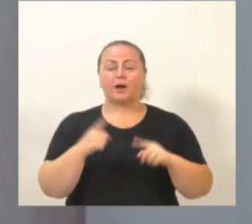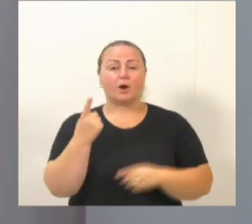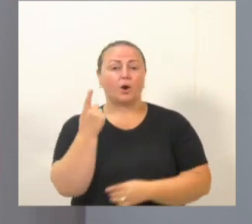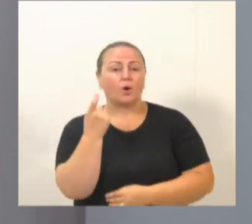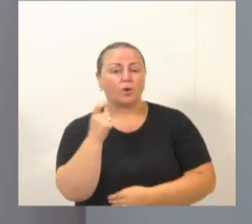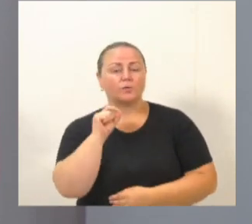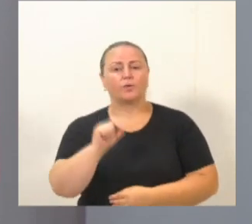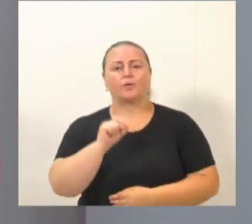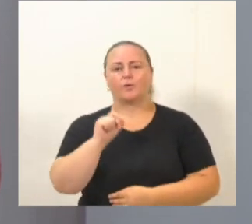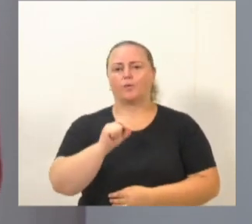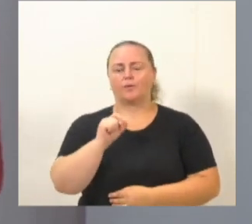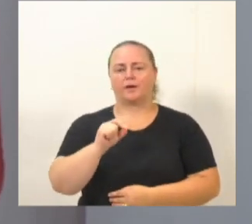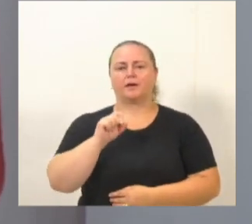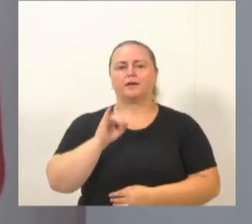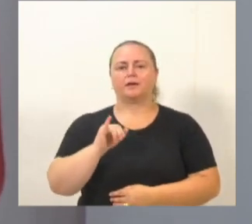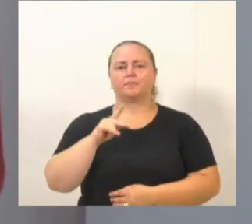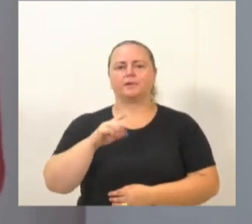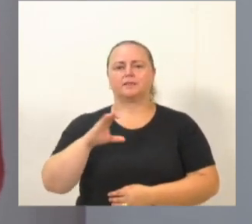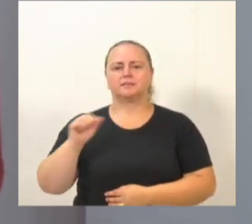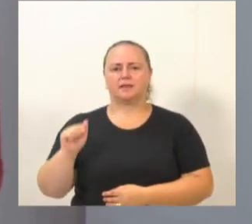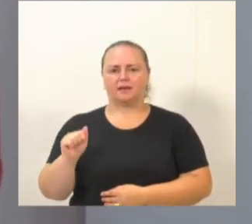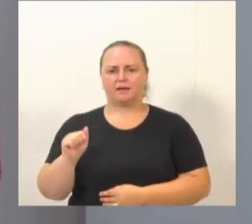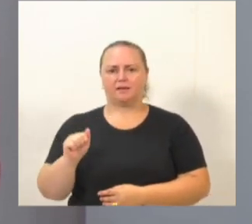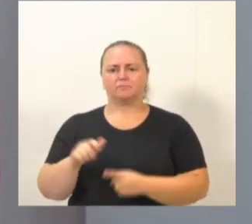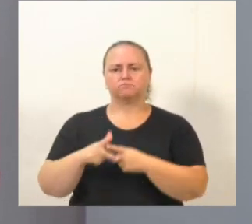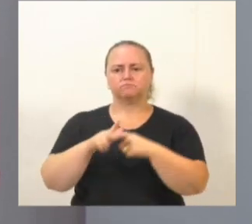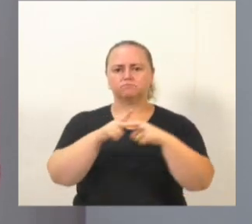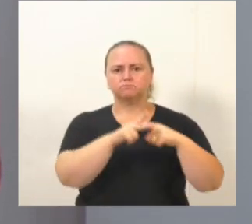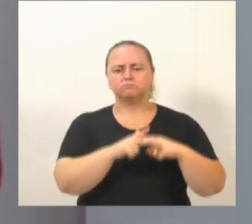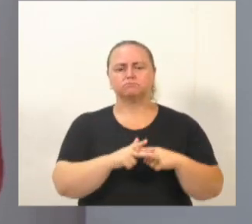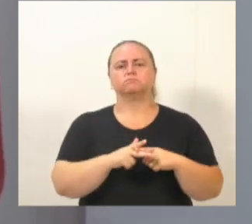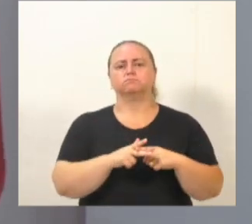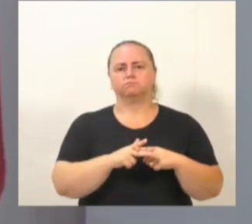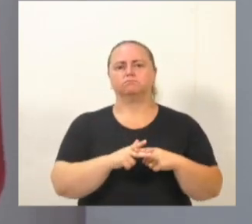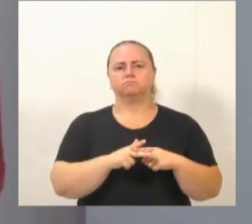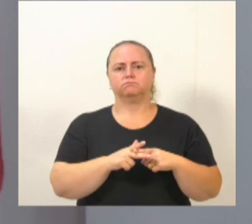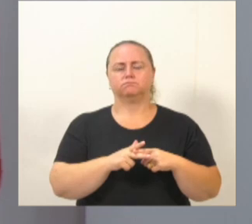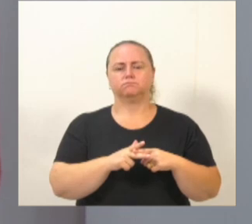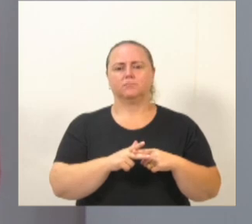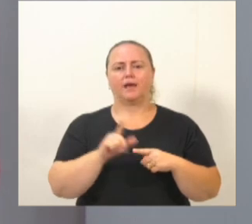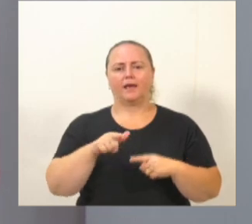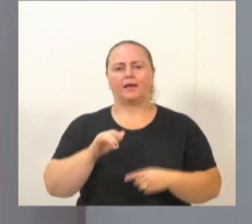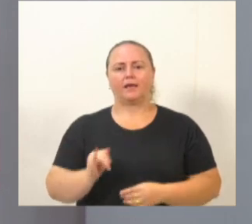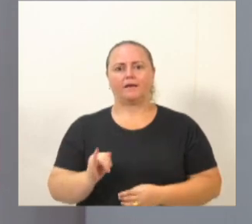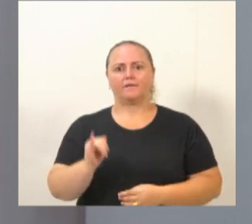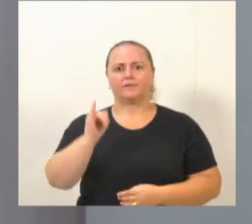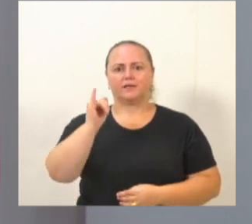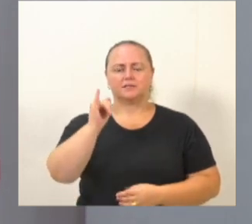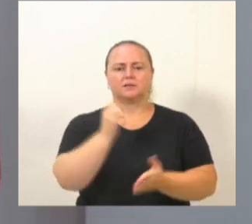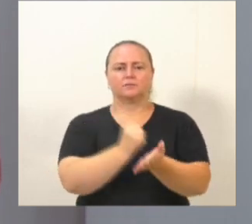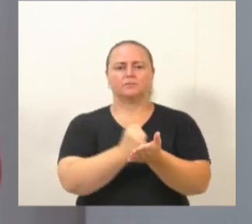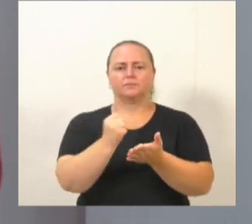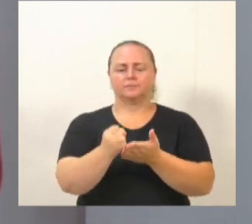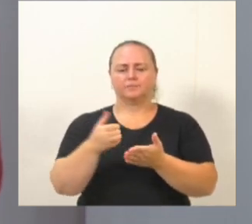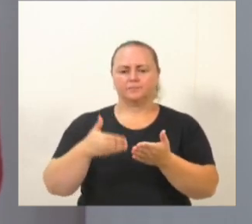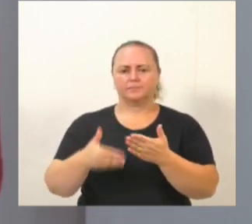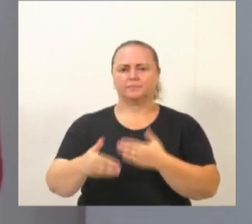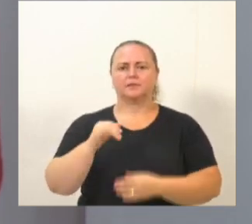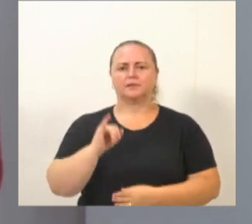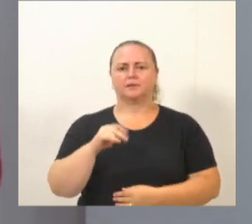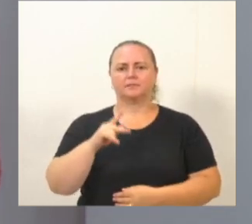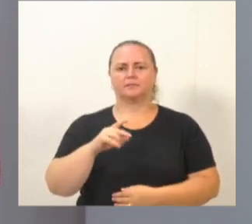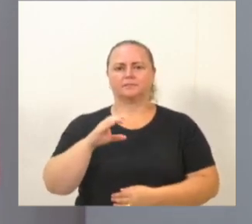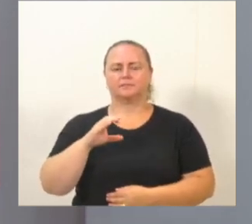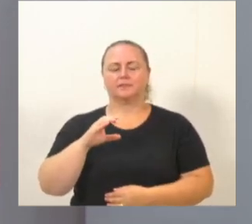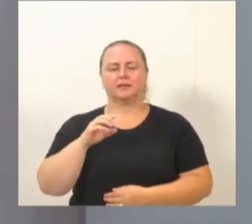tarifa é o IPCA, é a correção inflacionária anual. No caso do nosso contrato em Blumenau, é a IPCA. A gente conhece